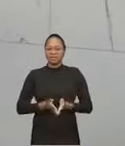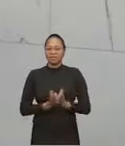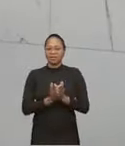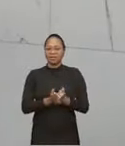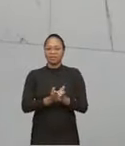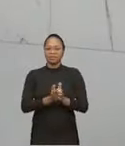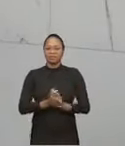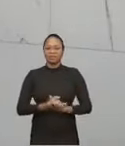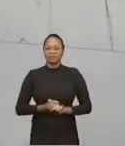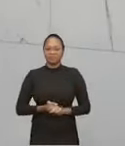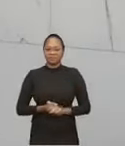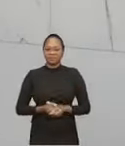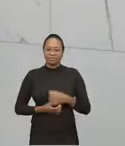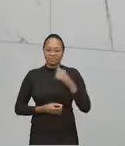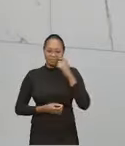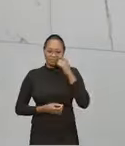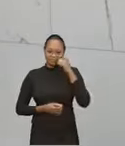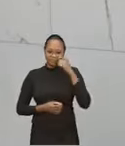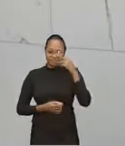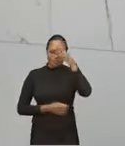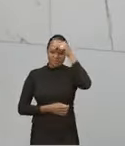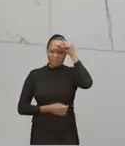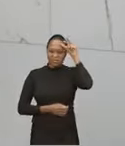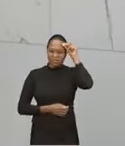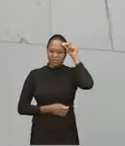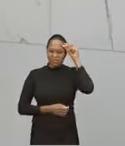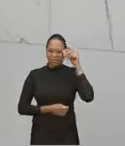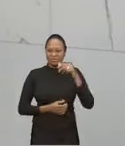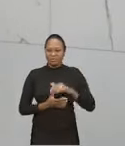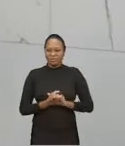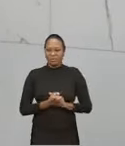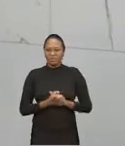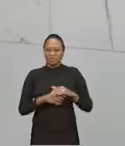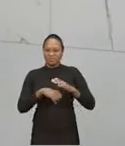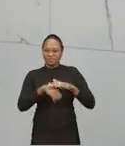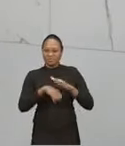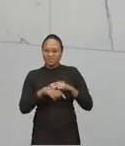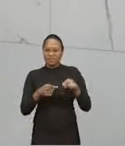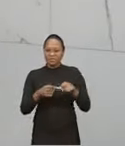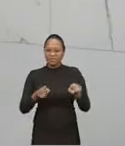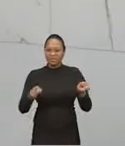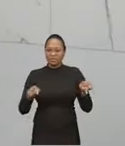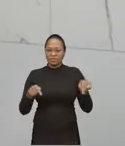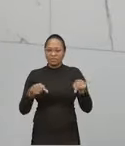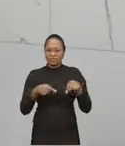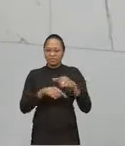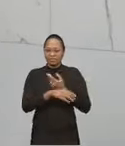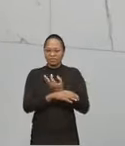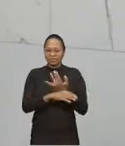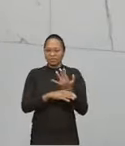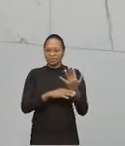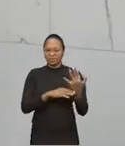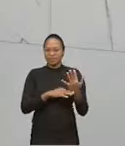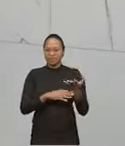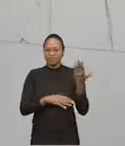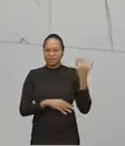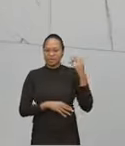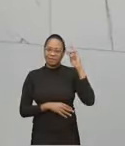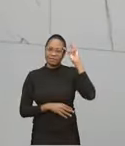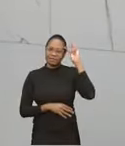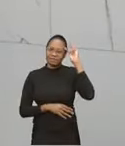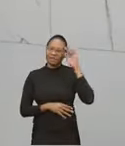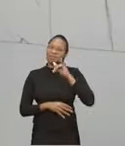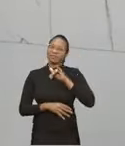Então, o prefeito, faz um campinho sintético pequeno na Glebacê, que é o que eu falei na sessão de terça-feira.